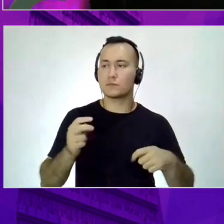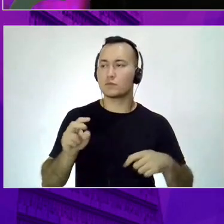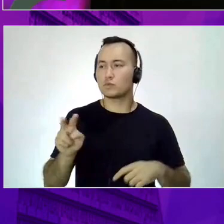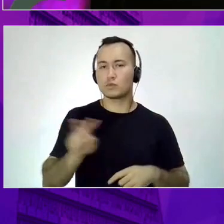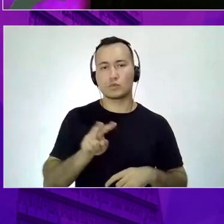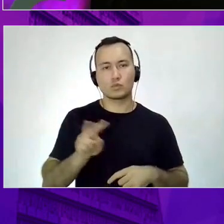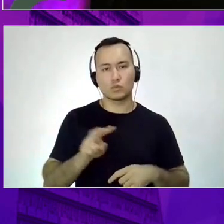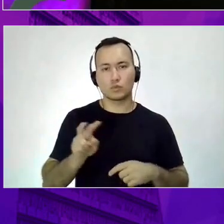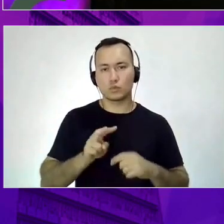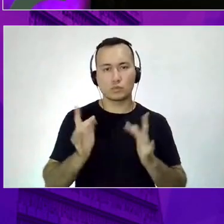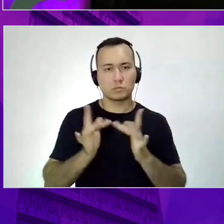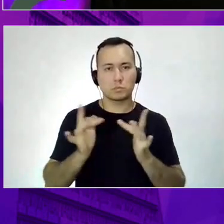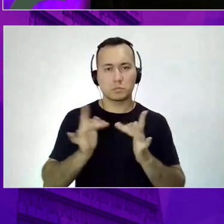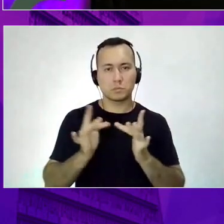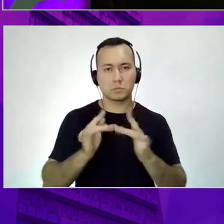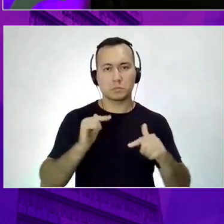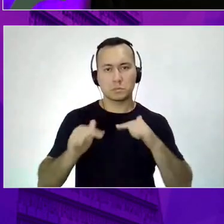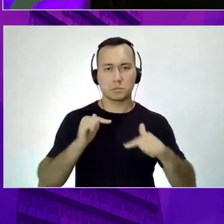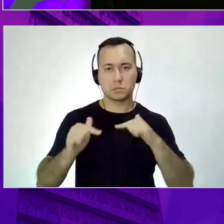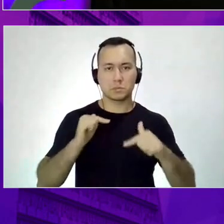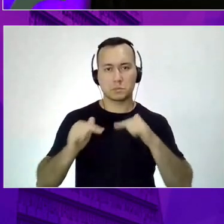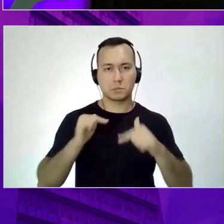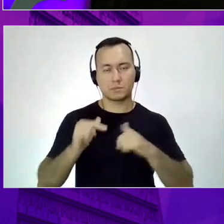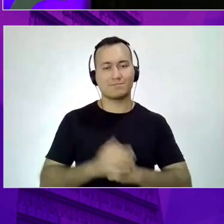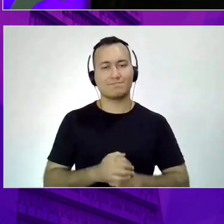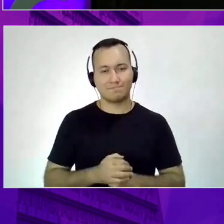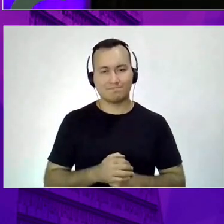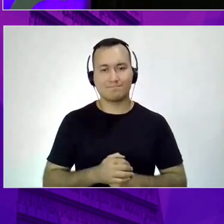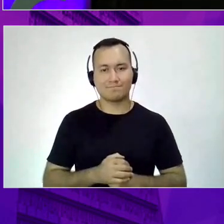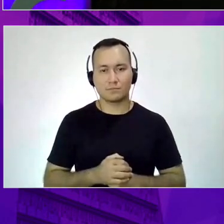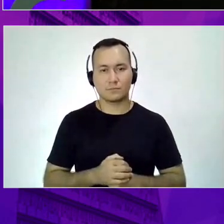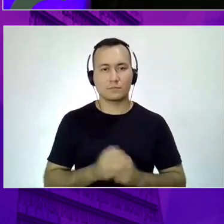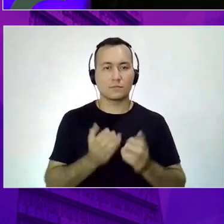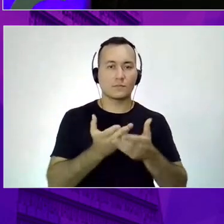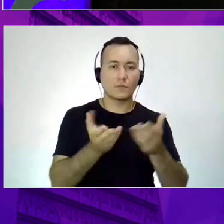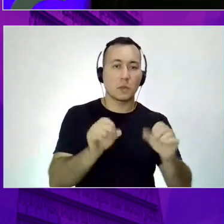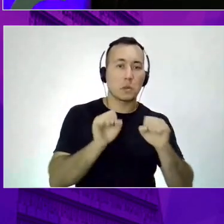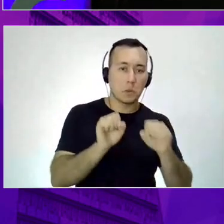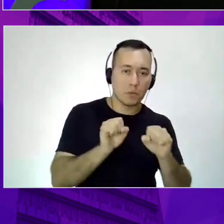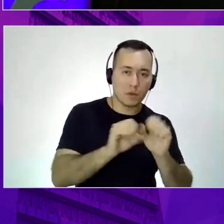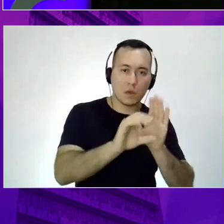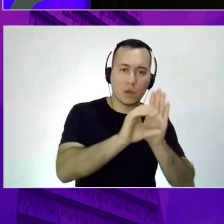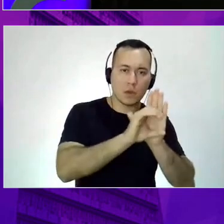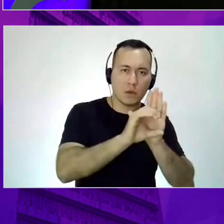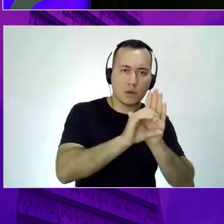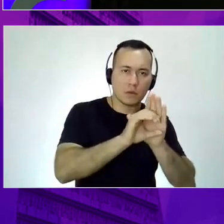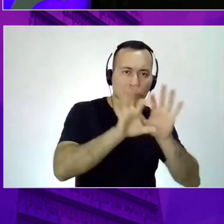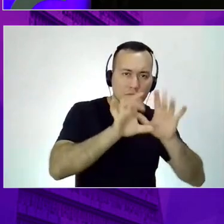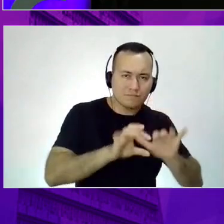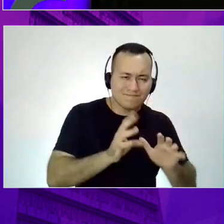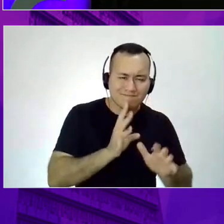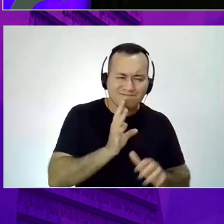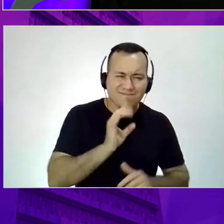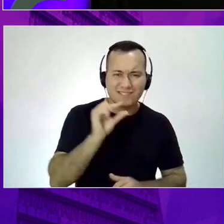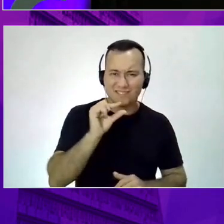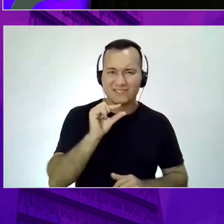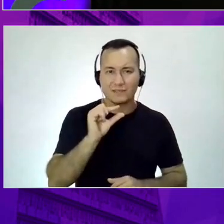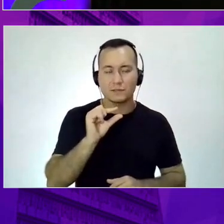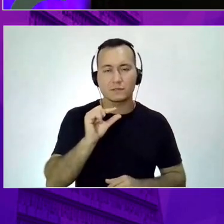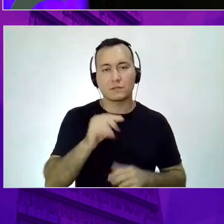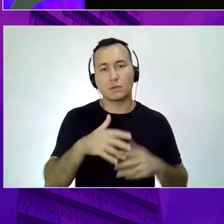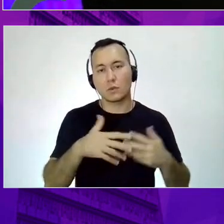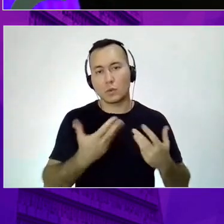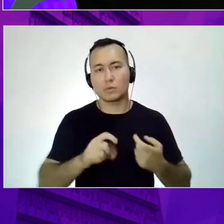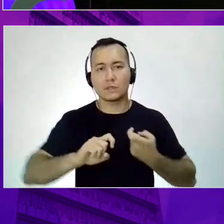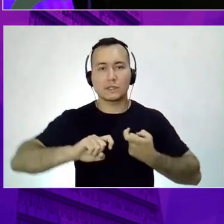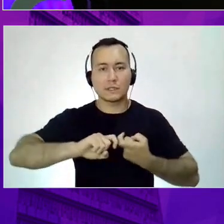visuais, né? Isso para quem possivelmente não conheça ali uma parte de codificação, mas se você conhece Python, Spark, você